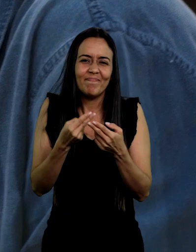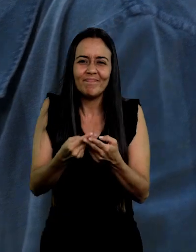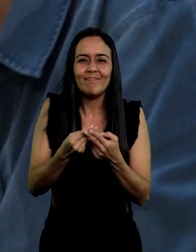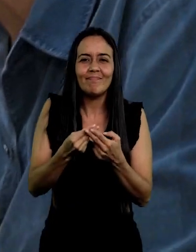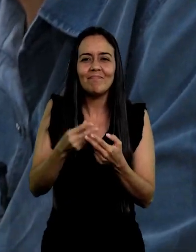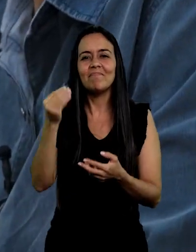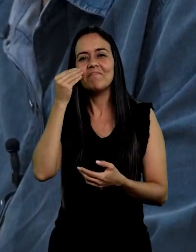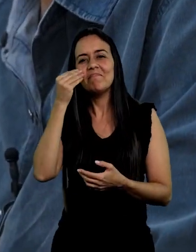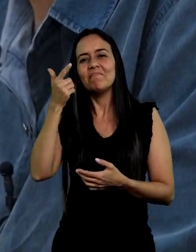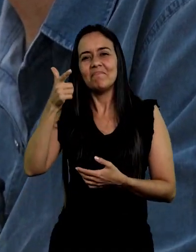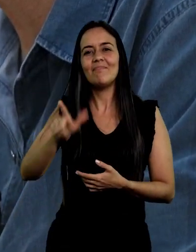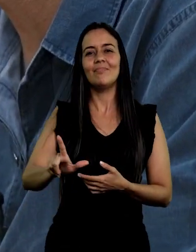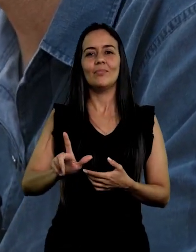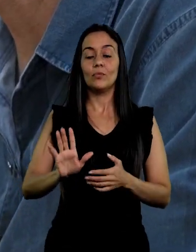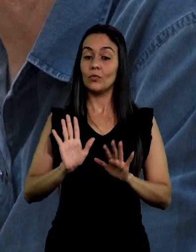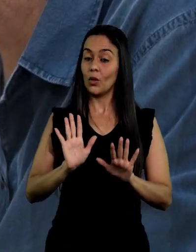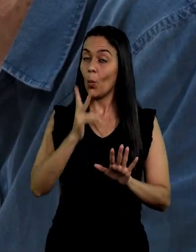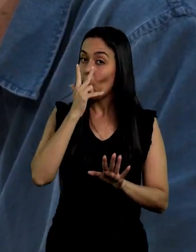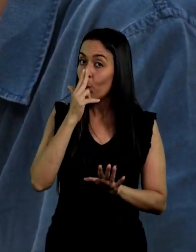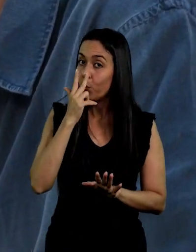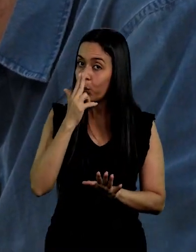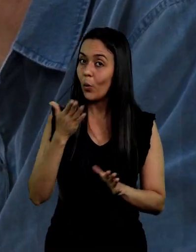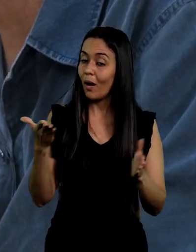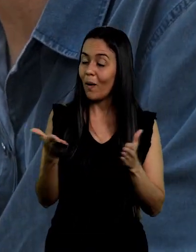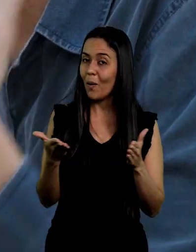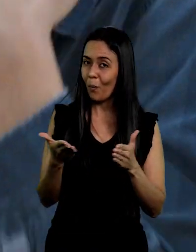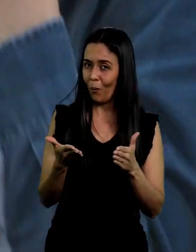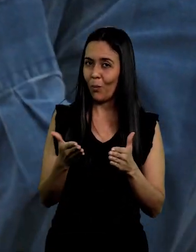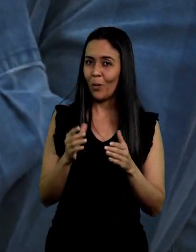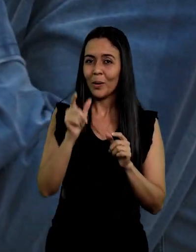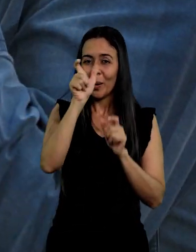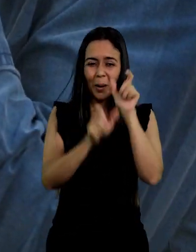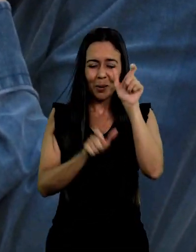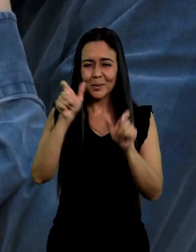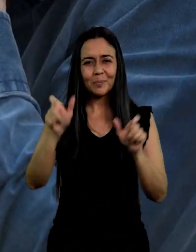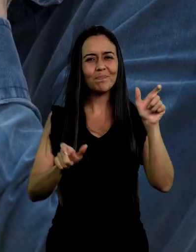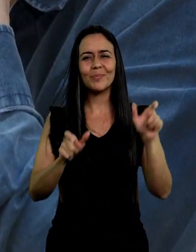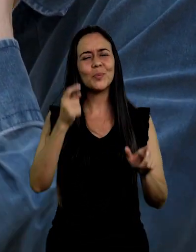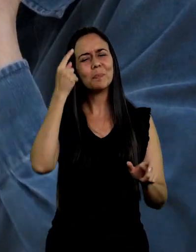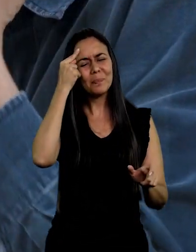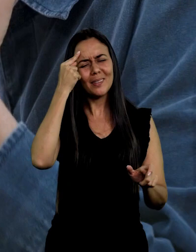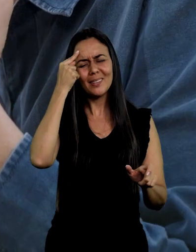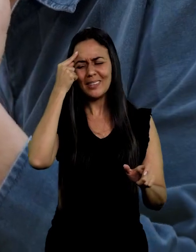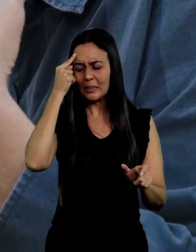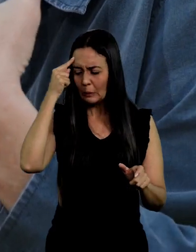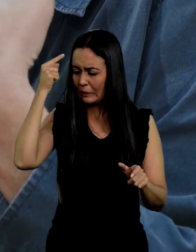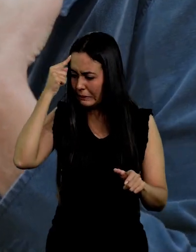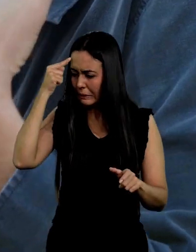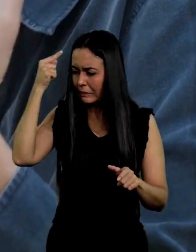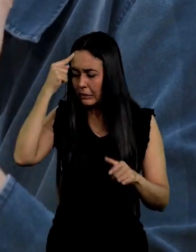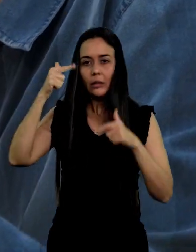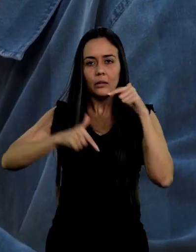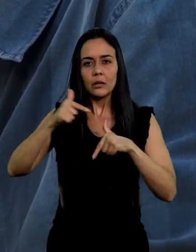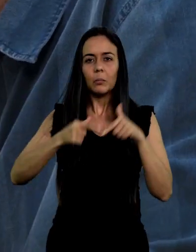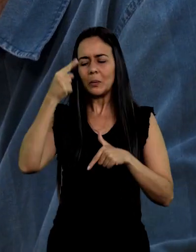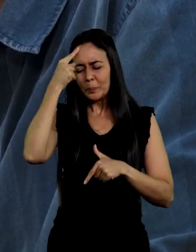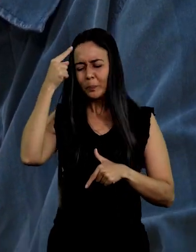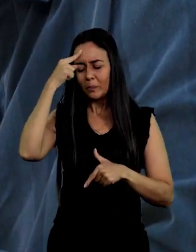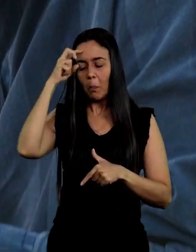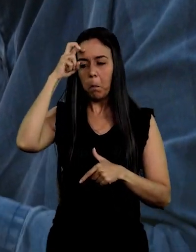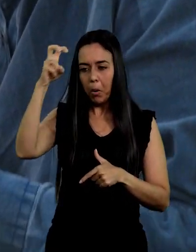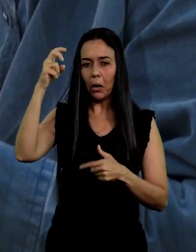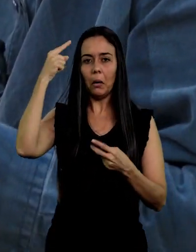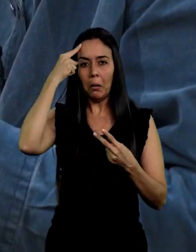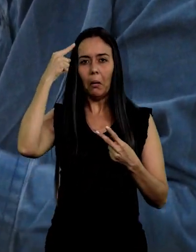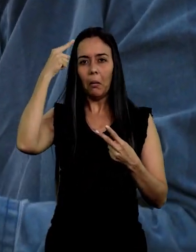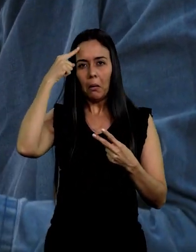acho que a doença da nossa civilização é isso, né, cara? As pessoas ficam neurotizadas com essa coisa, ai, de quantos likes